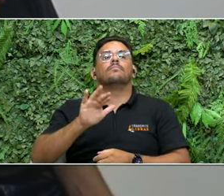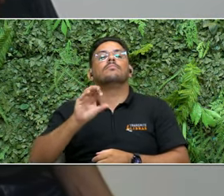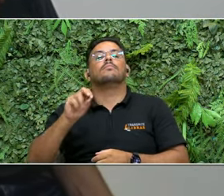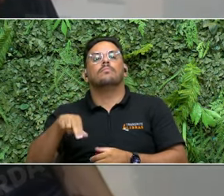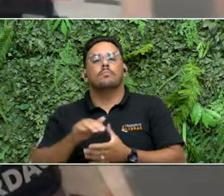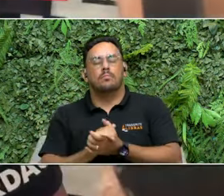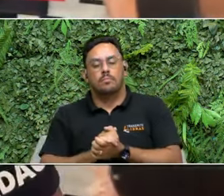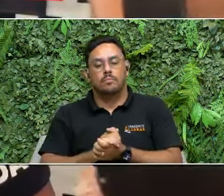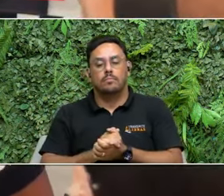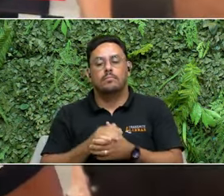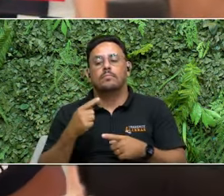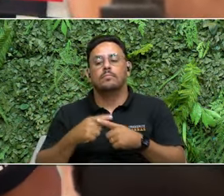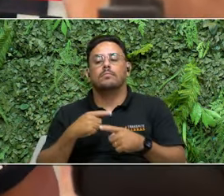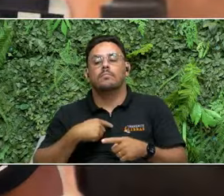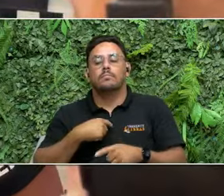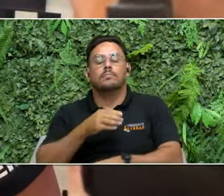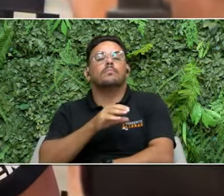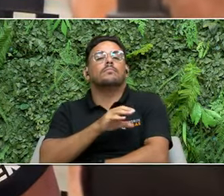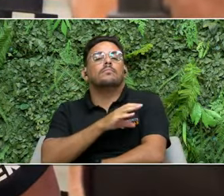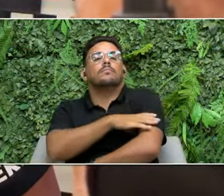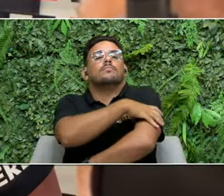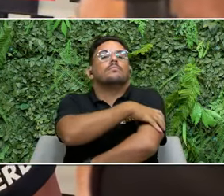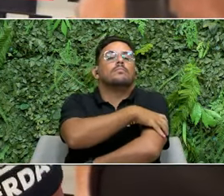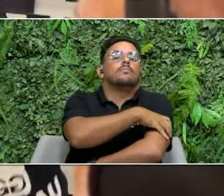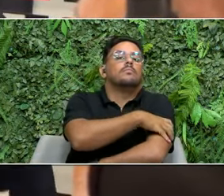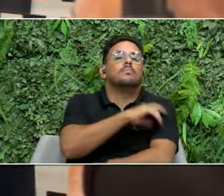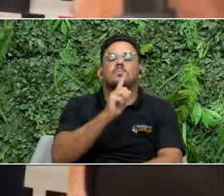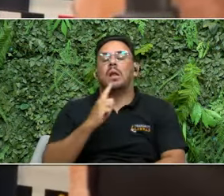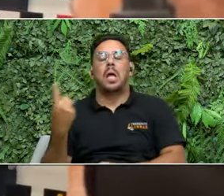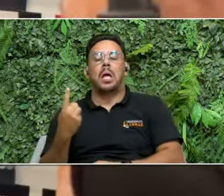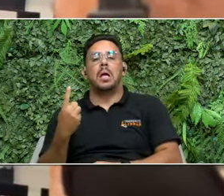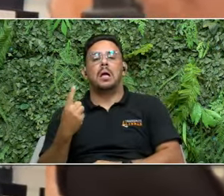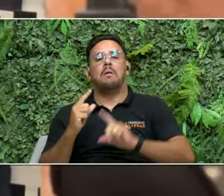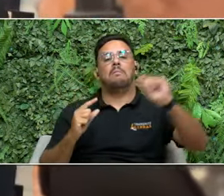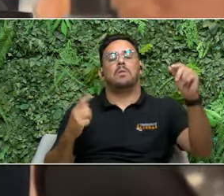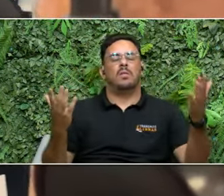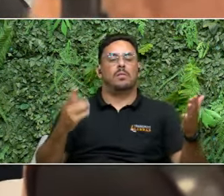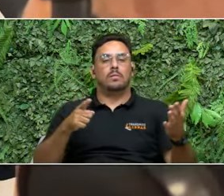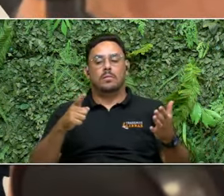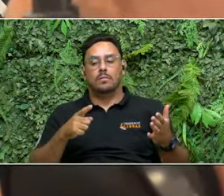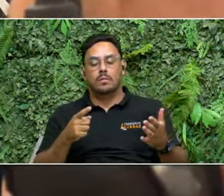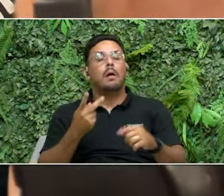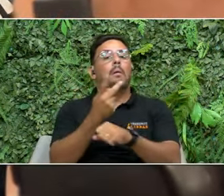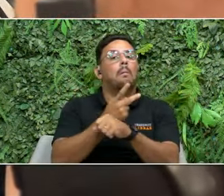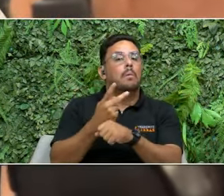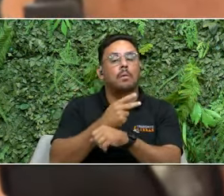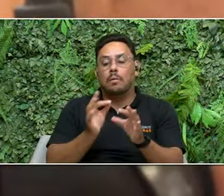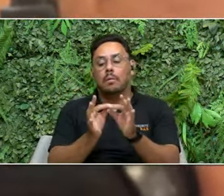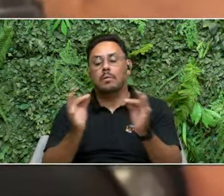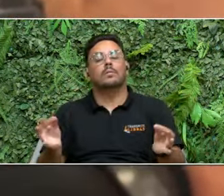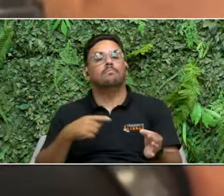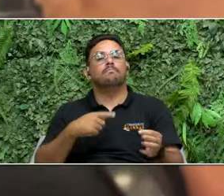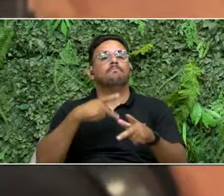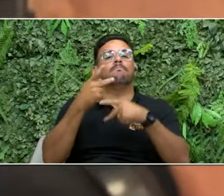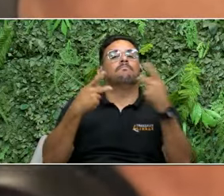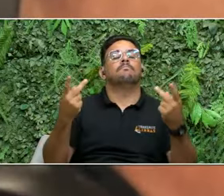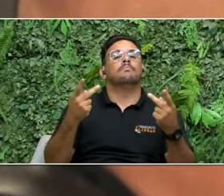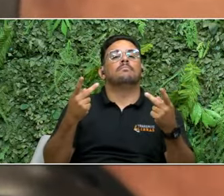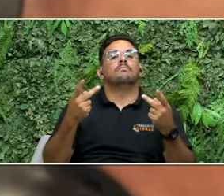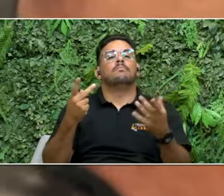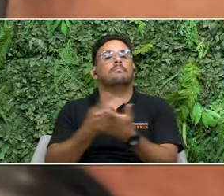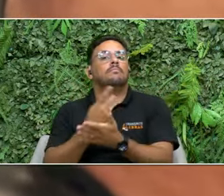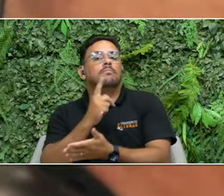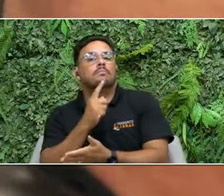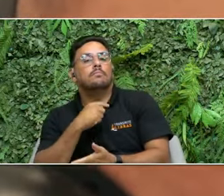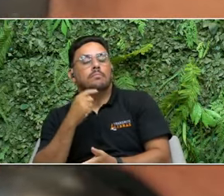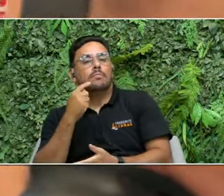ter para que que eu tô usando a braçadeira então eu vou conversar com ele das as costas sair correndo cara se vocês pegarem é simples Eu não tô falando da boca para